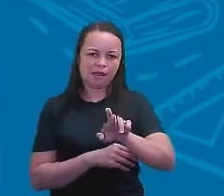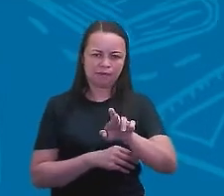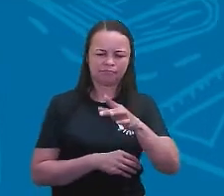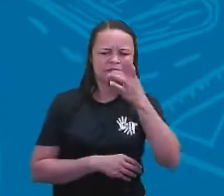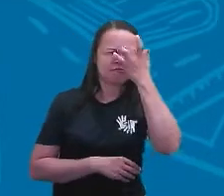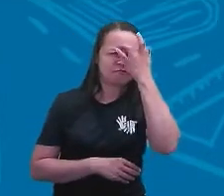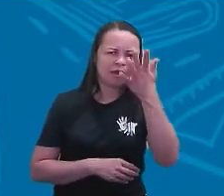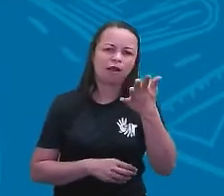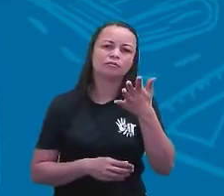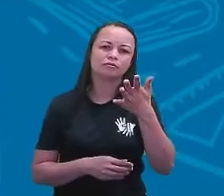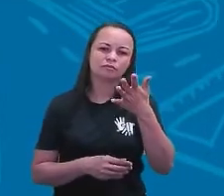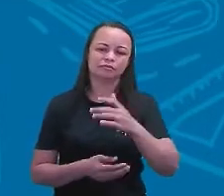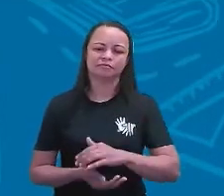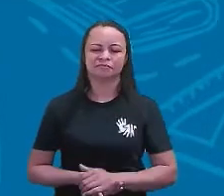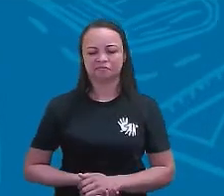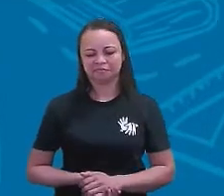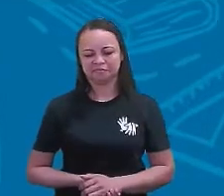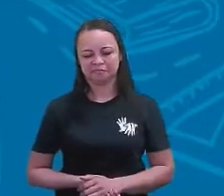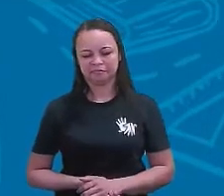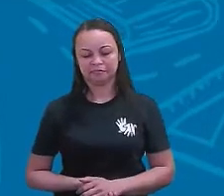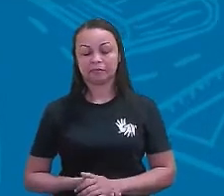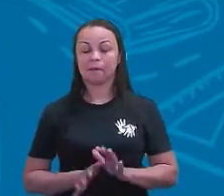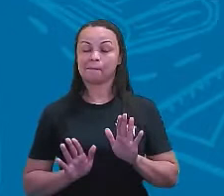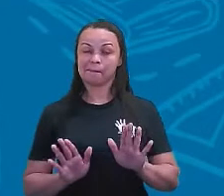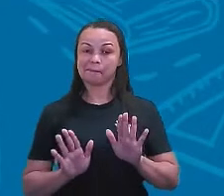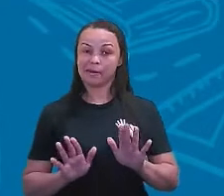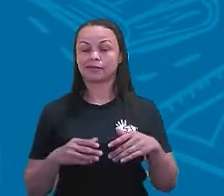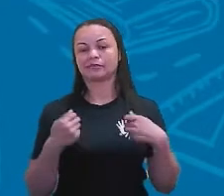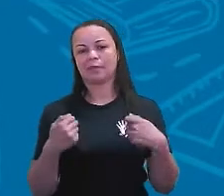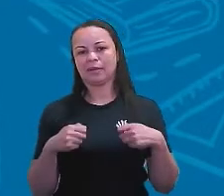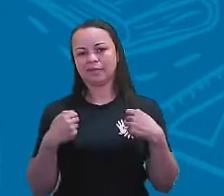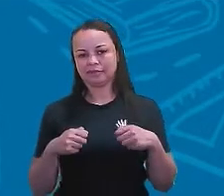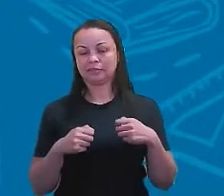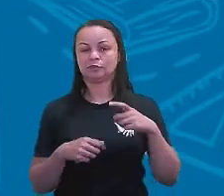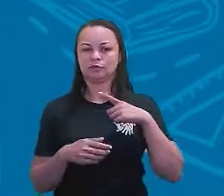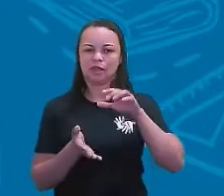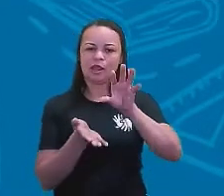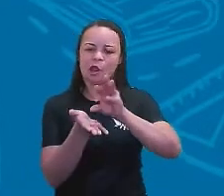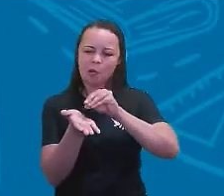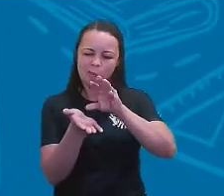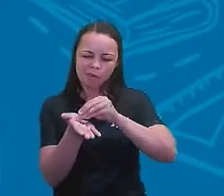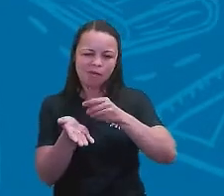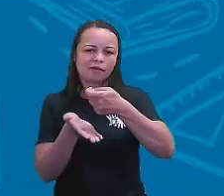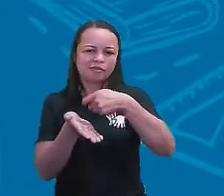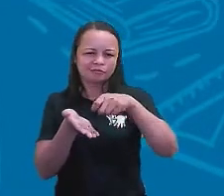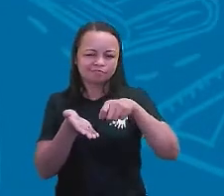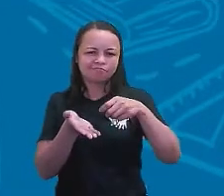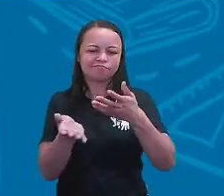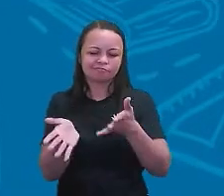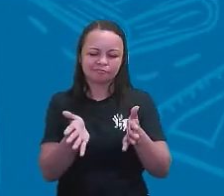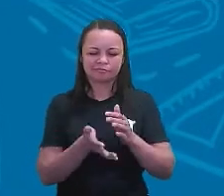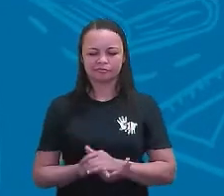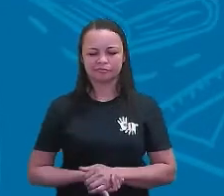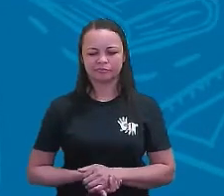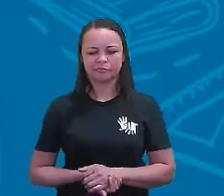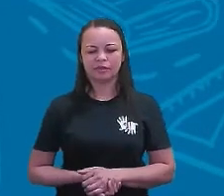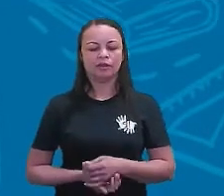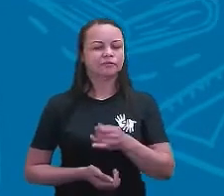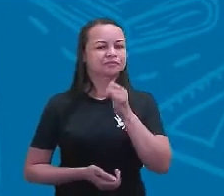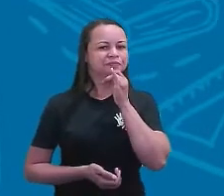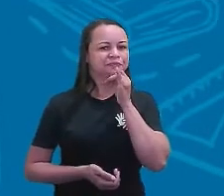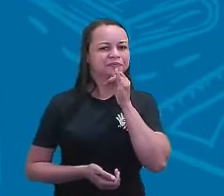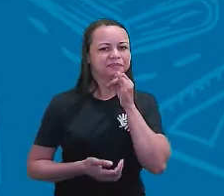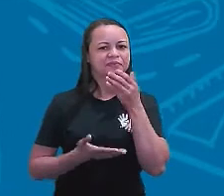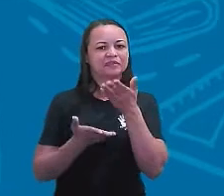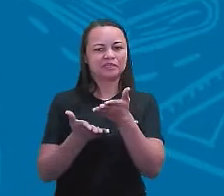Fácil? Muito fácil. Porém, a gente precisa ter essas anotações. Agora, a gente tem Frankfurt Airport